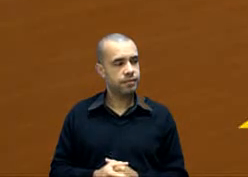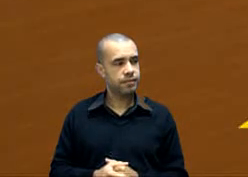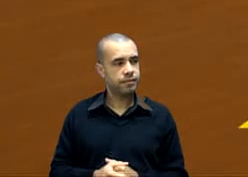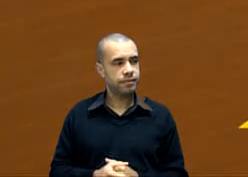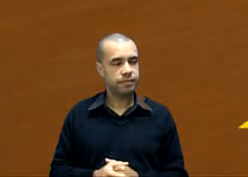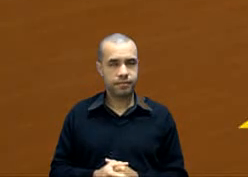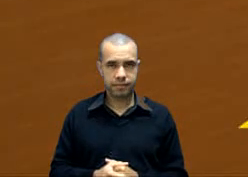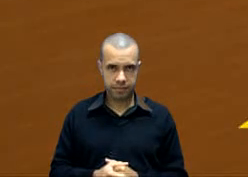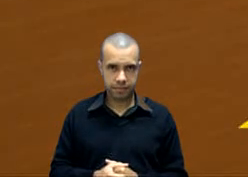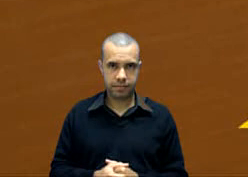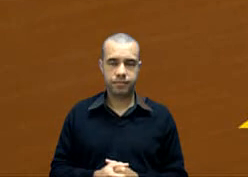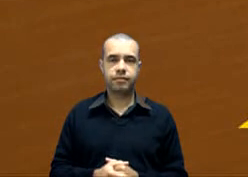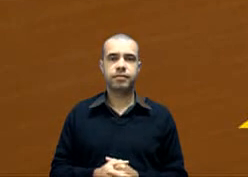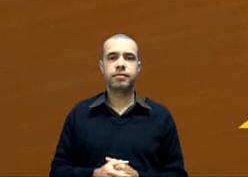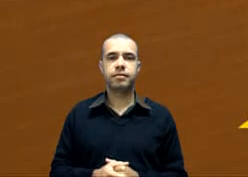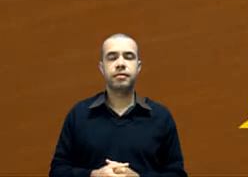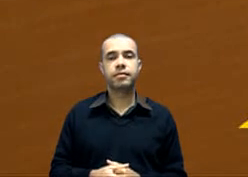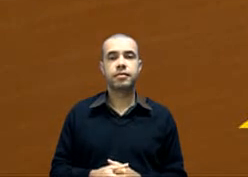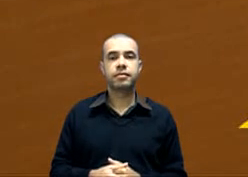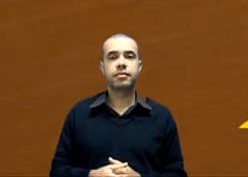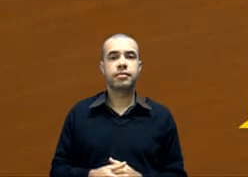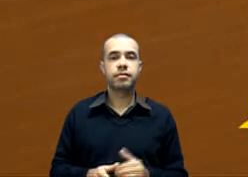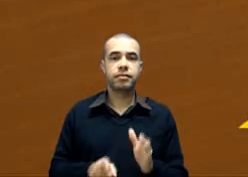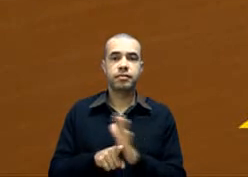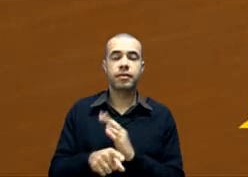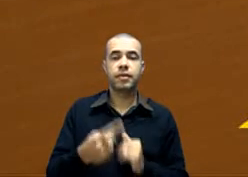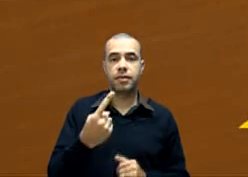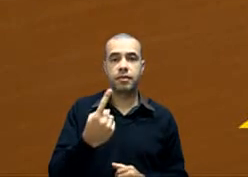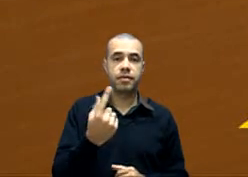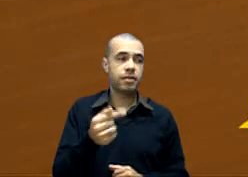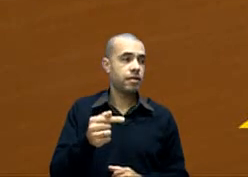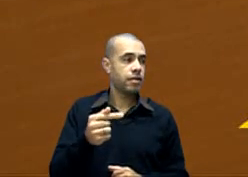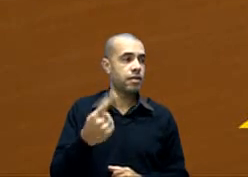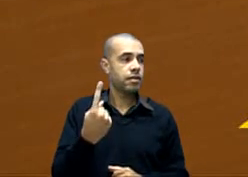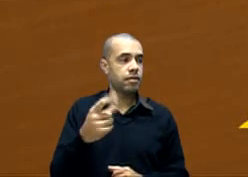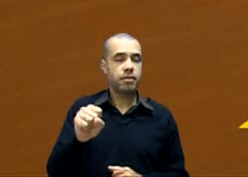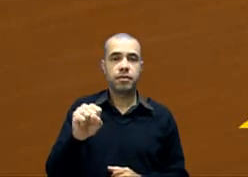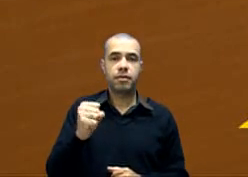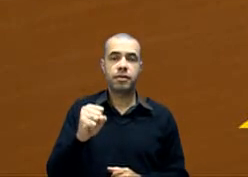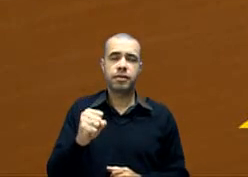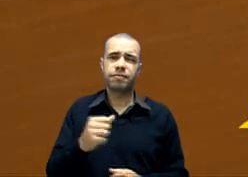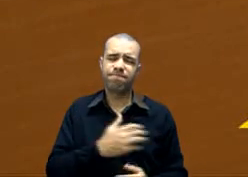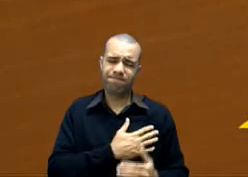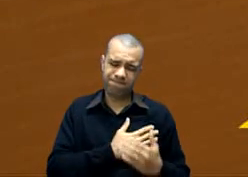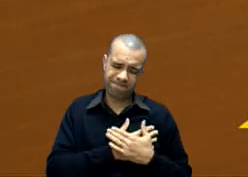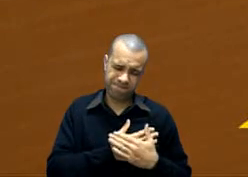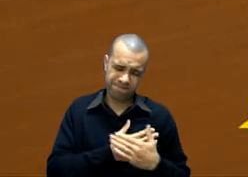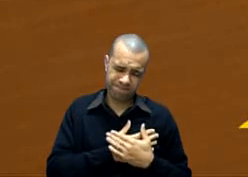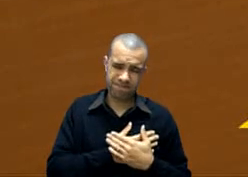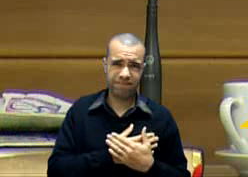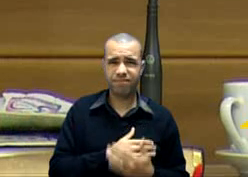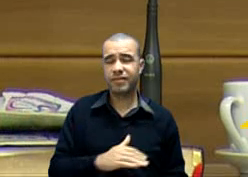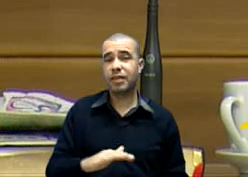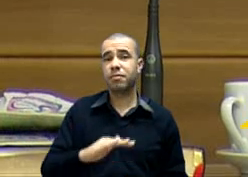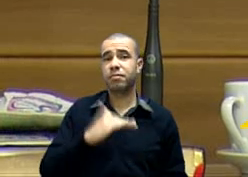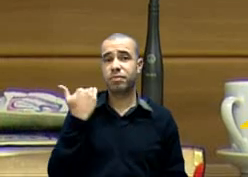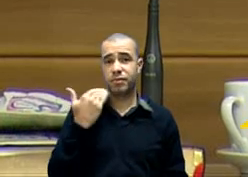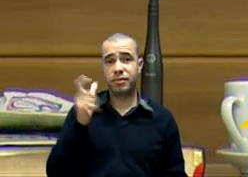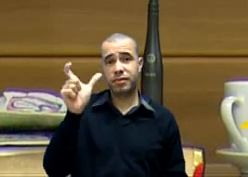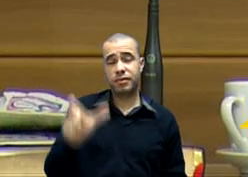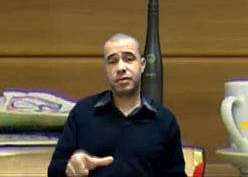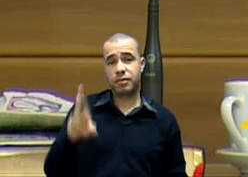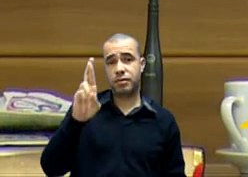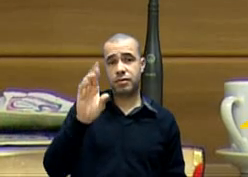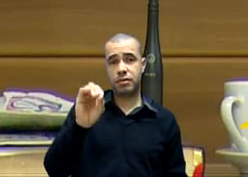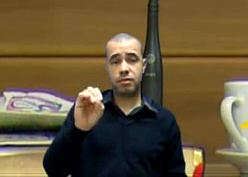Pois não, senhor. Requerimento 1718. Voto de profundo pesar pelo falecimento de Roberto de Moraes Aguiar, no